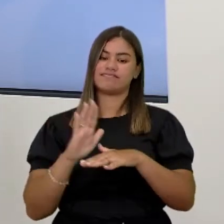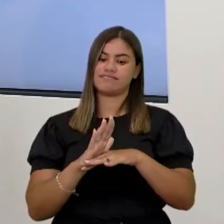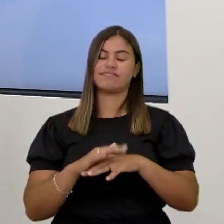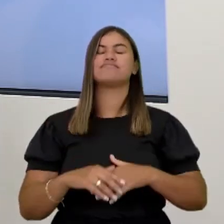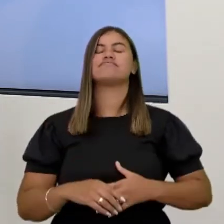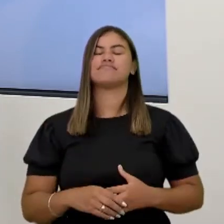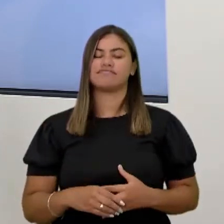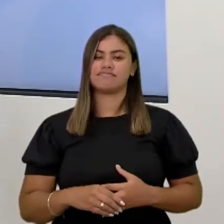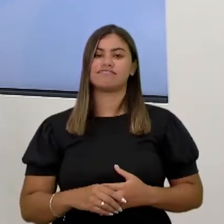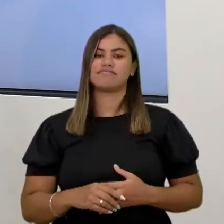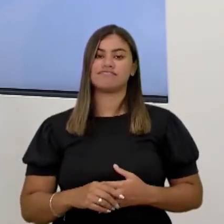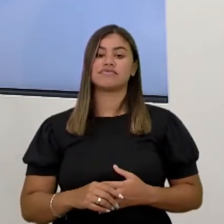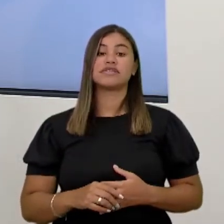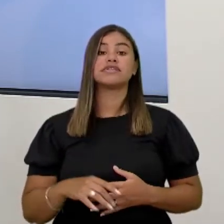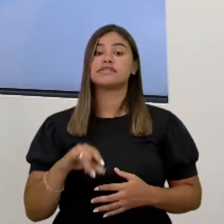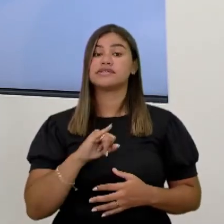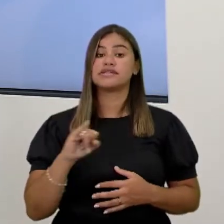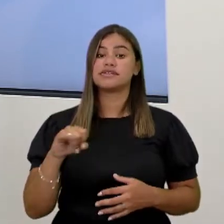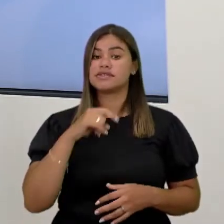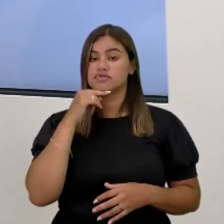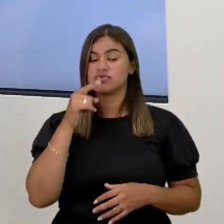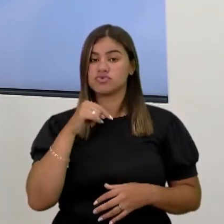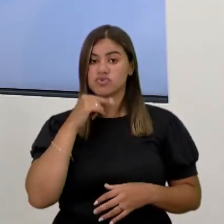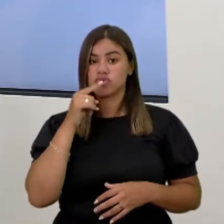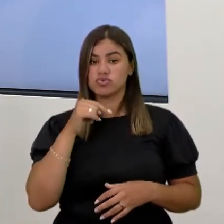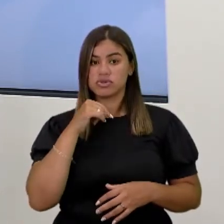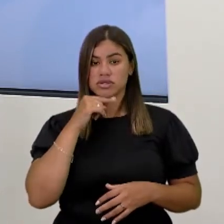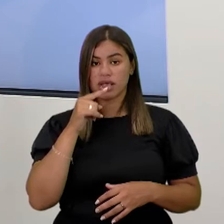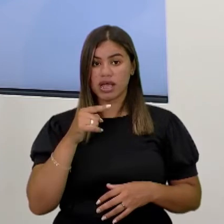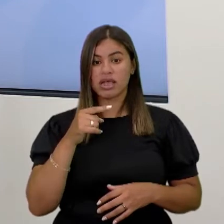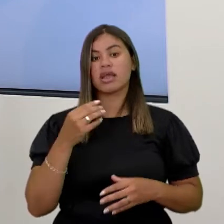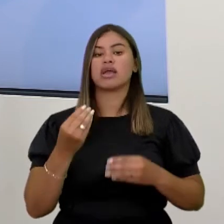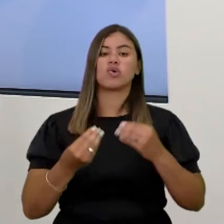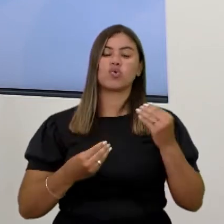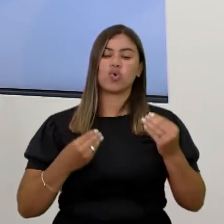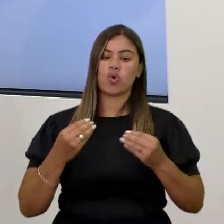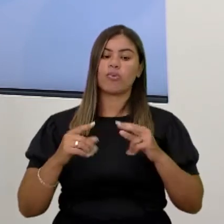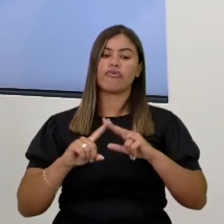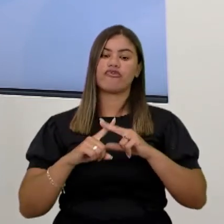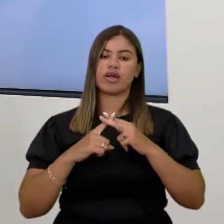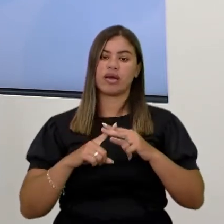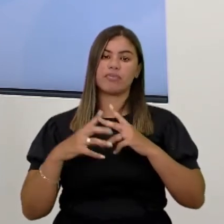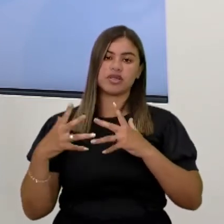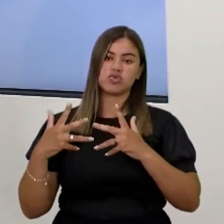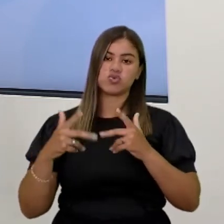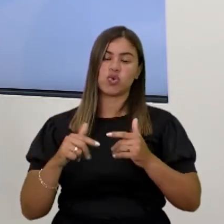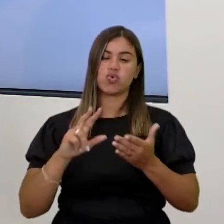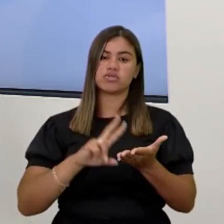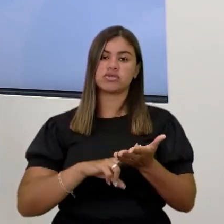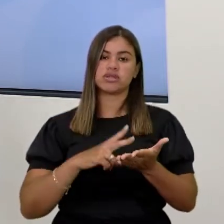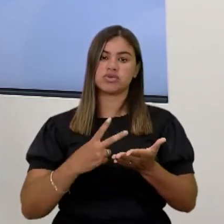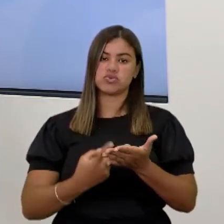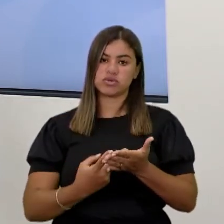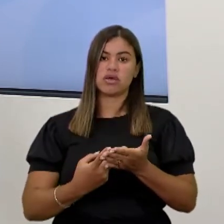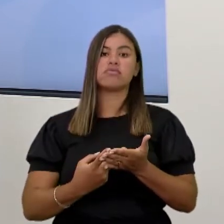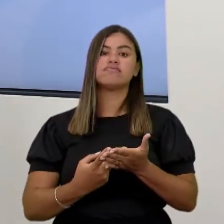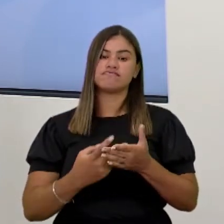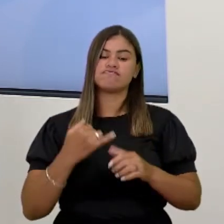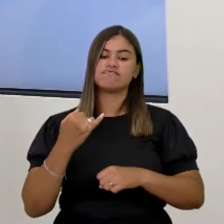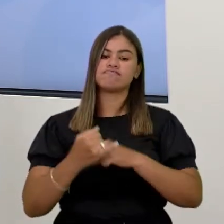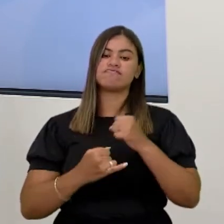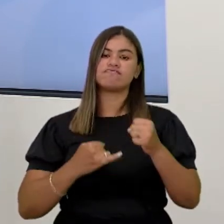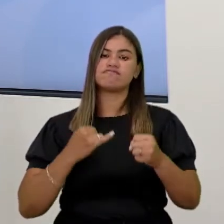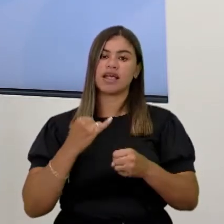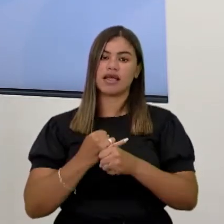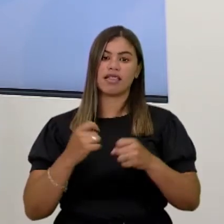se não for possível conseguir extrair nada, use as ferramentas de tradução que você tem disponibilizadas na internet.